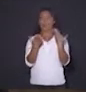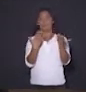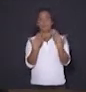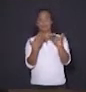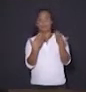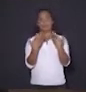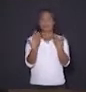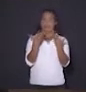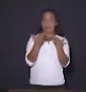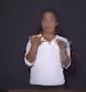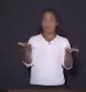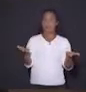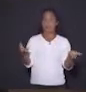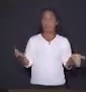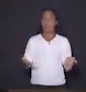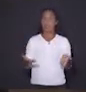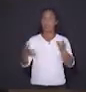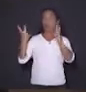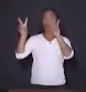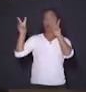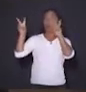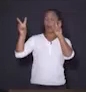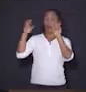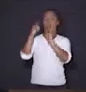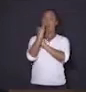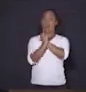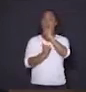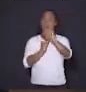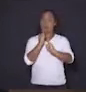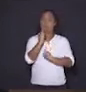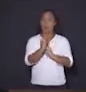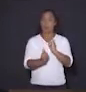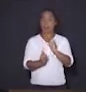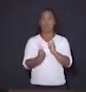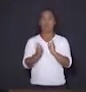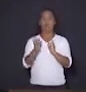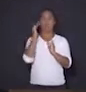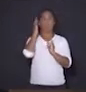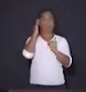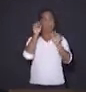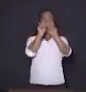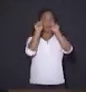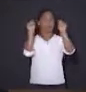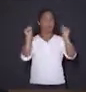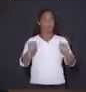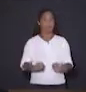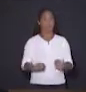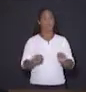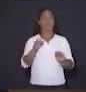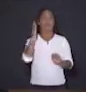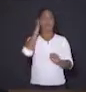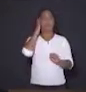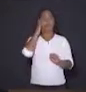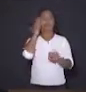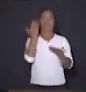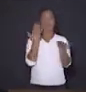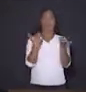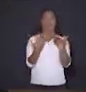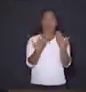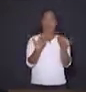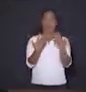agora nós vamos falar um pouco sobre a internet essa estrutura em infraestrutura e rede que nos permite que a gente esteja conversando